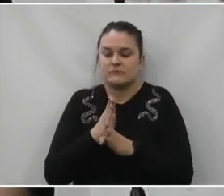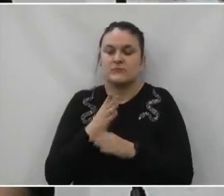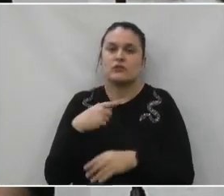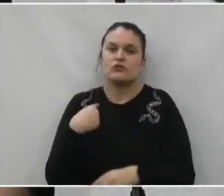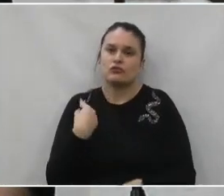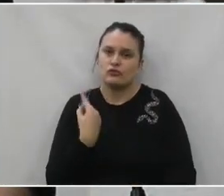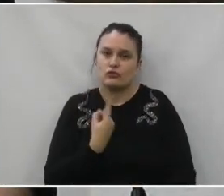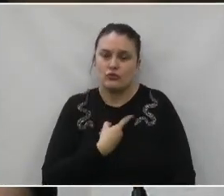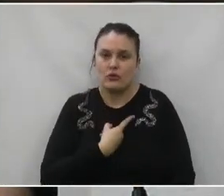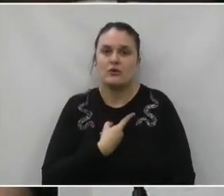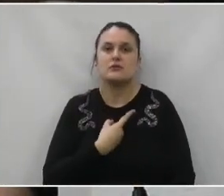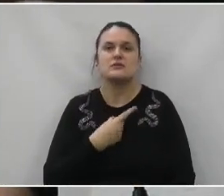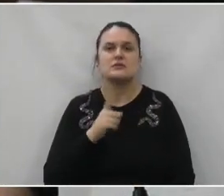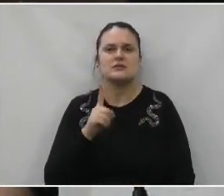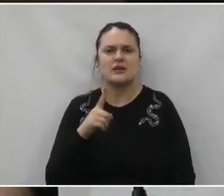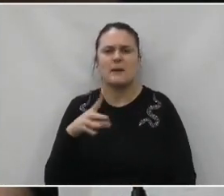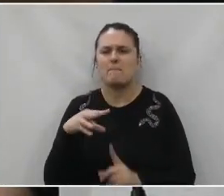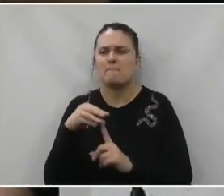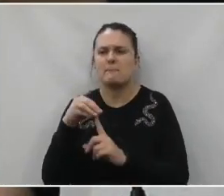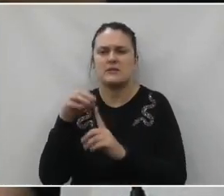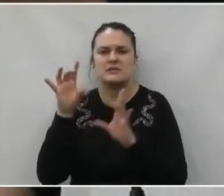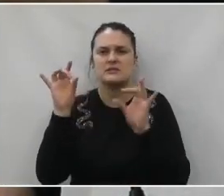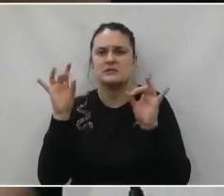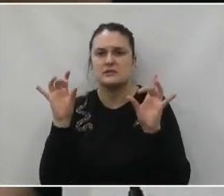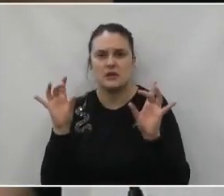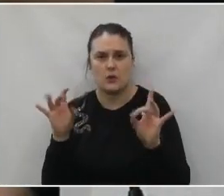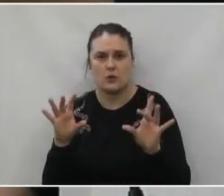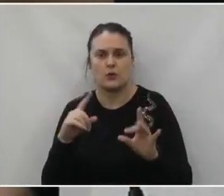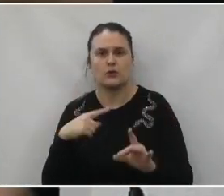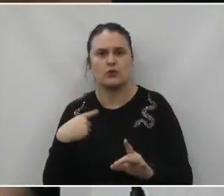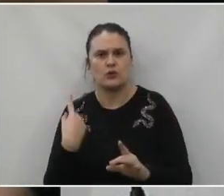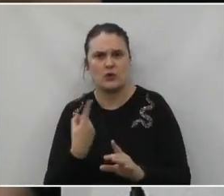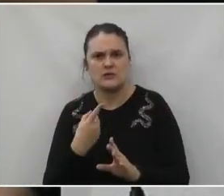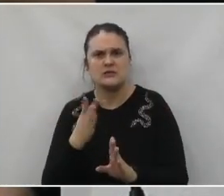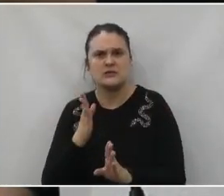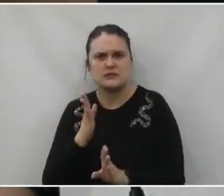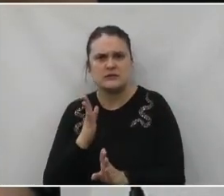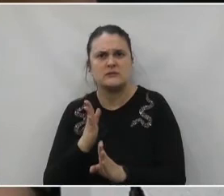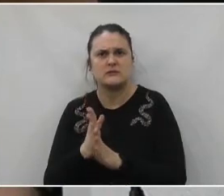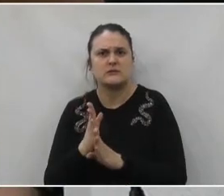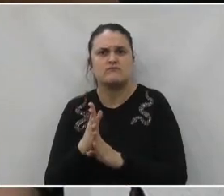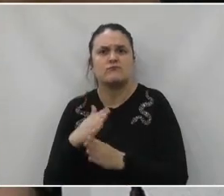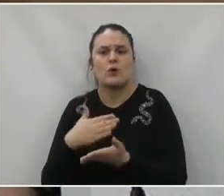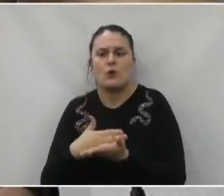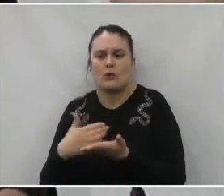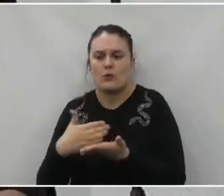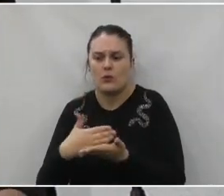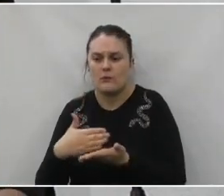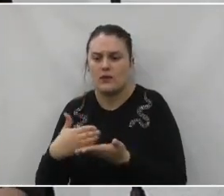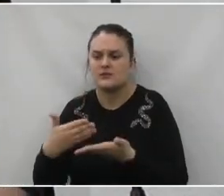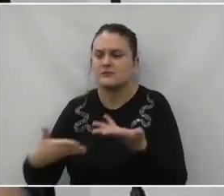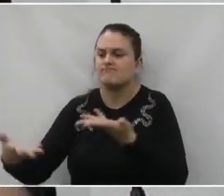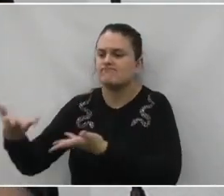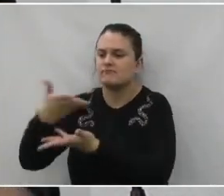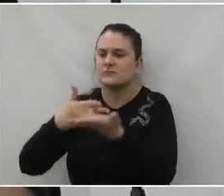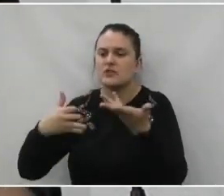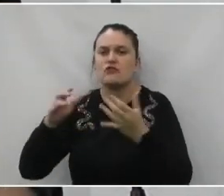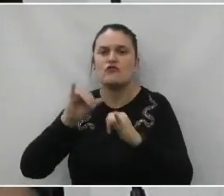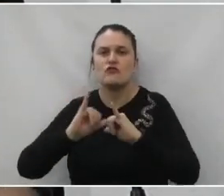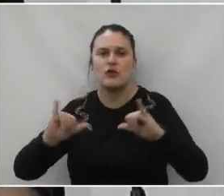que somos as únicas, que nós descobrimos, as únicas. E aí começa a troca de